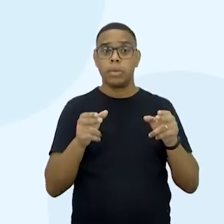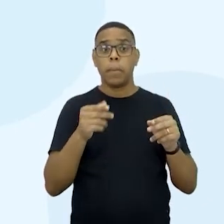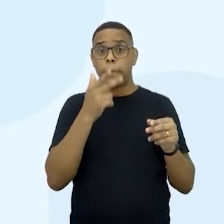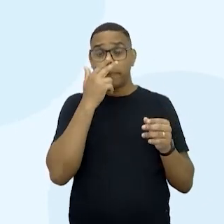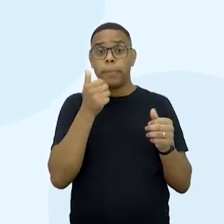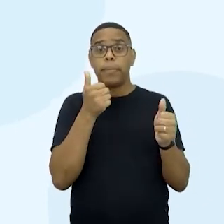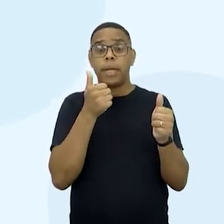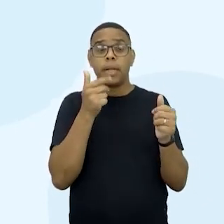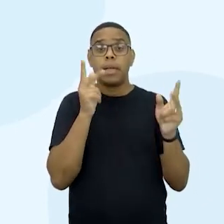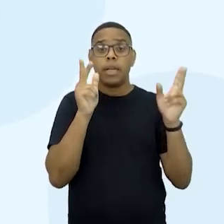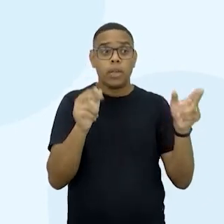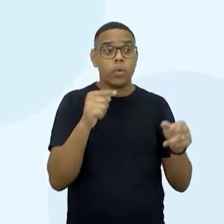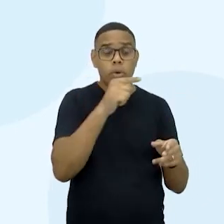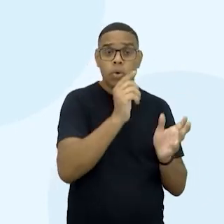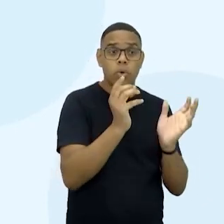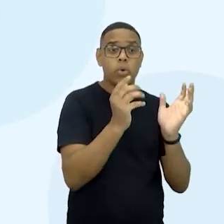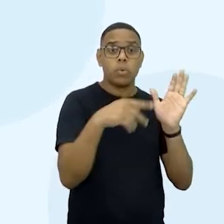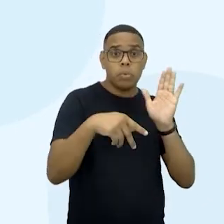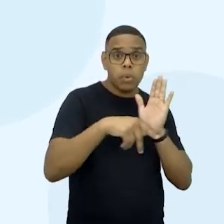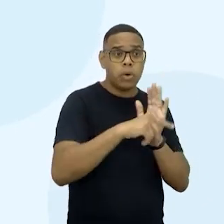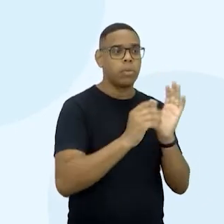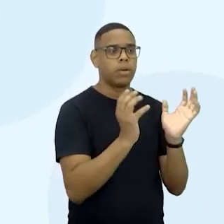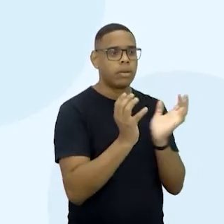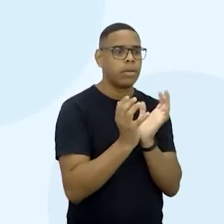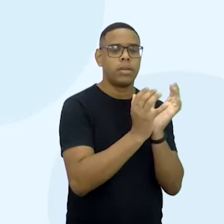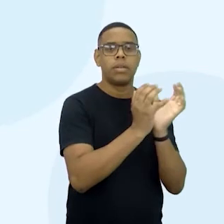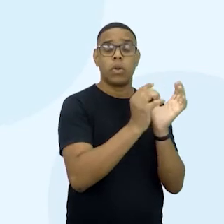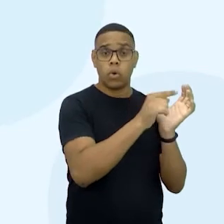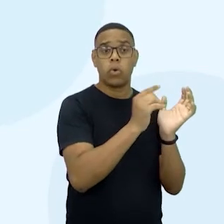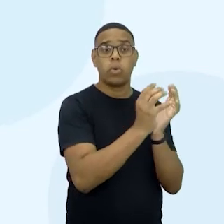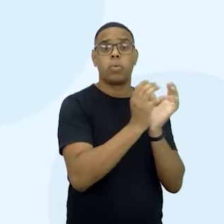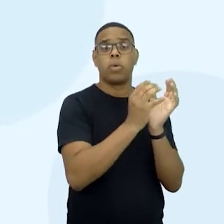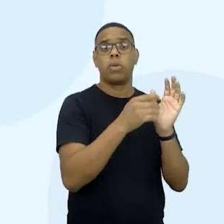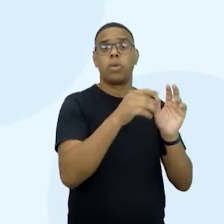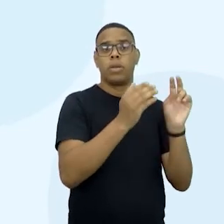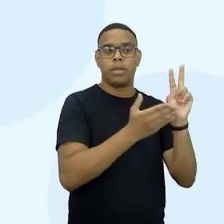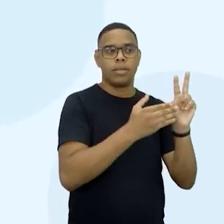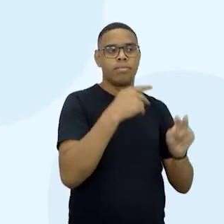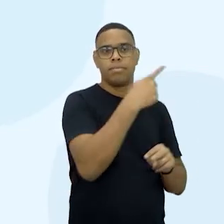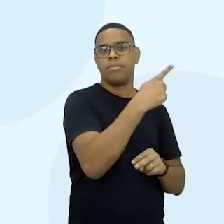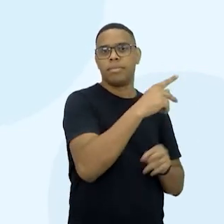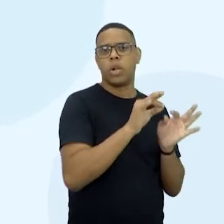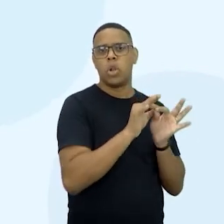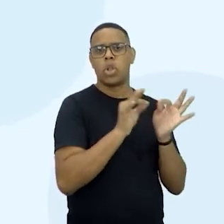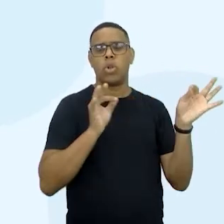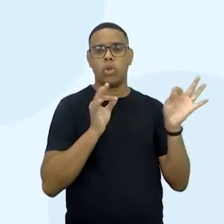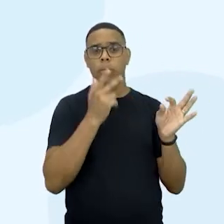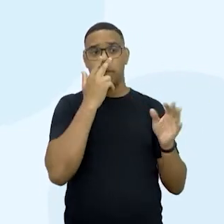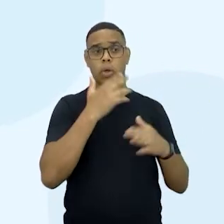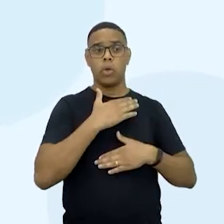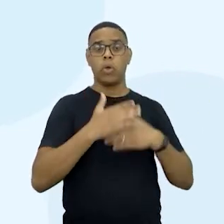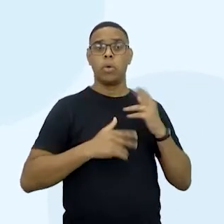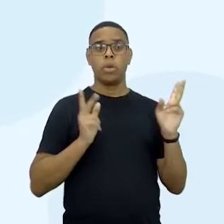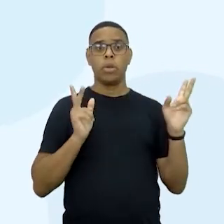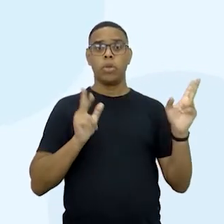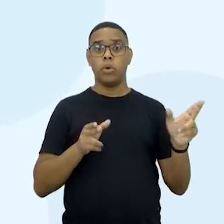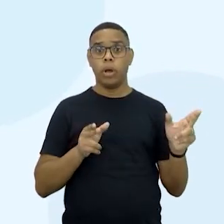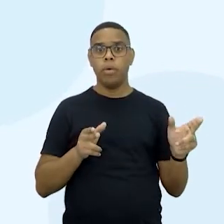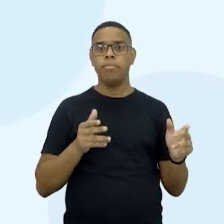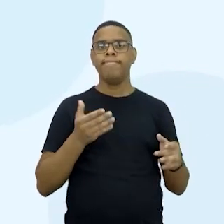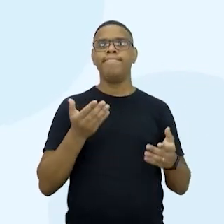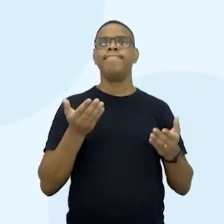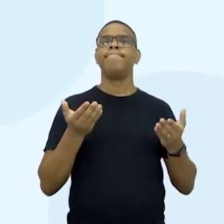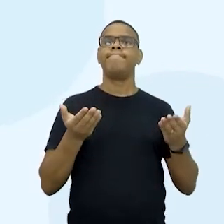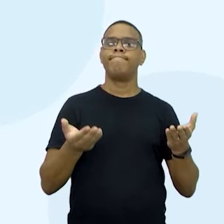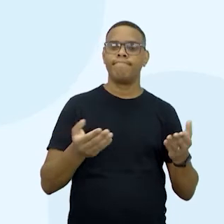microbiota presente na no organismo desses indígenas isolados E aí com